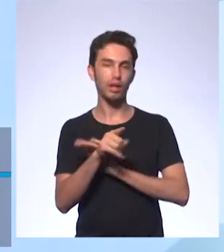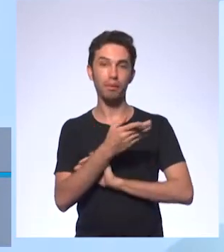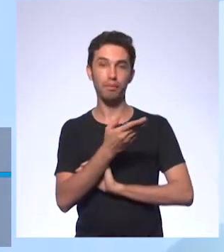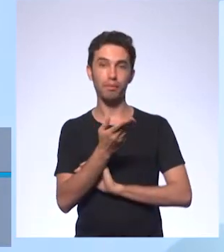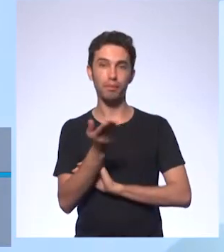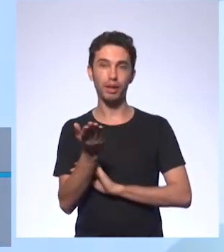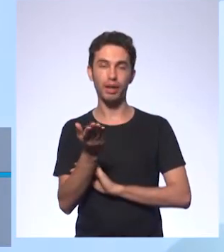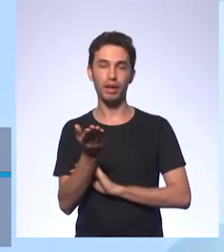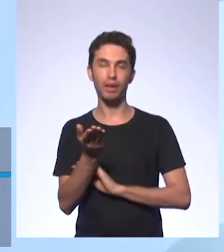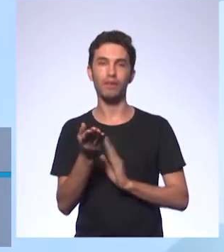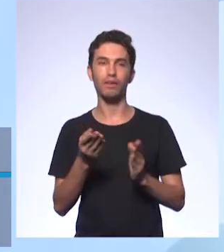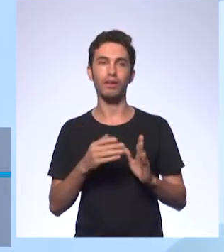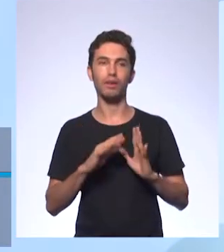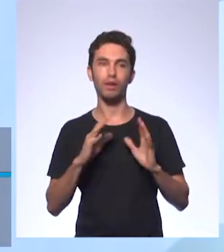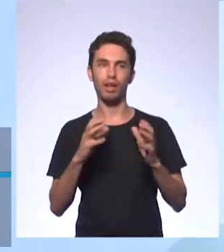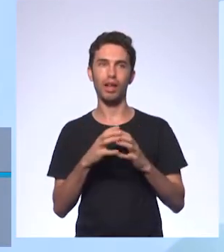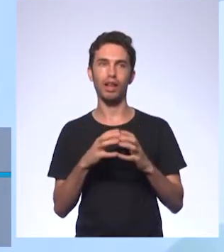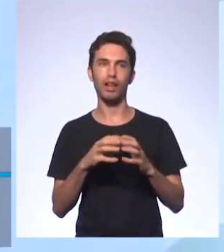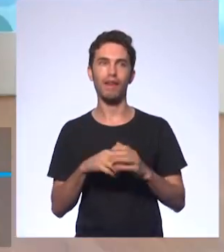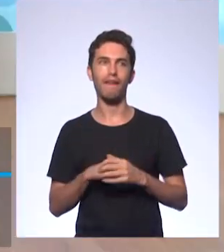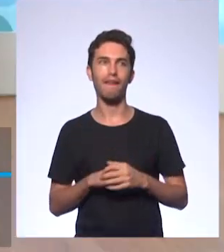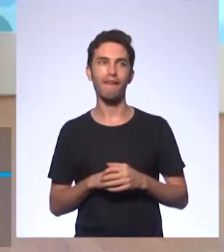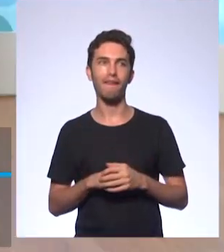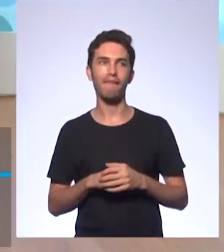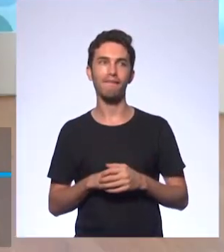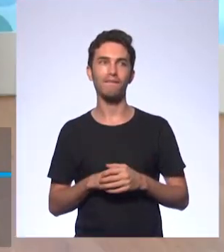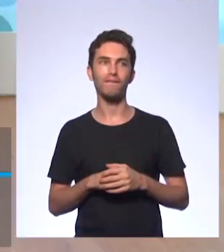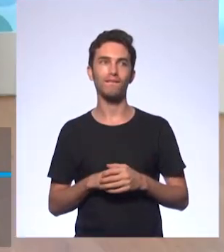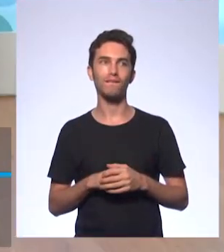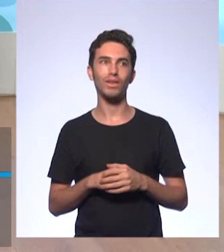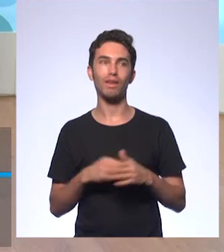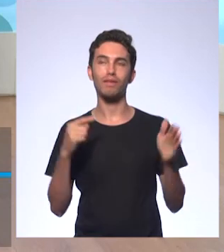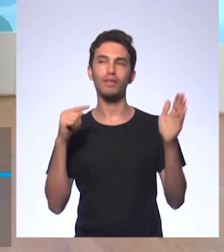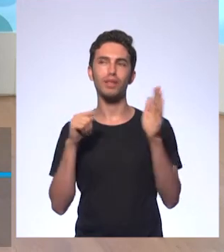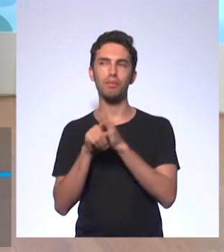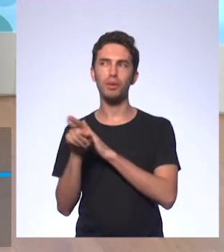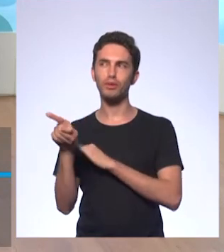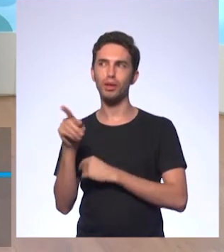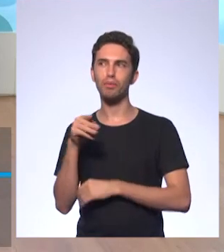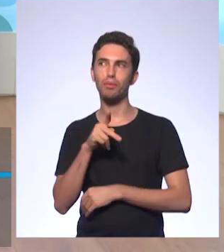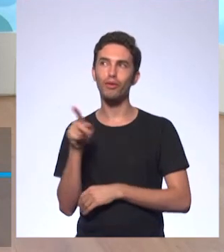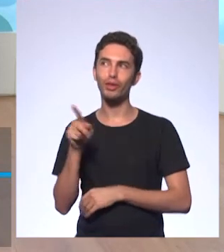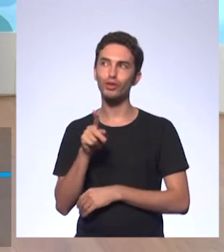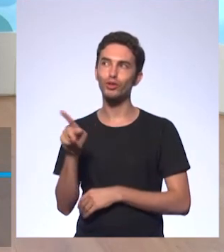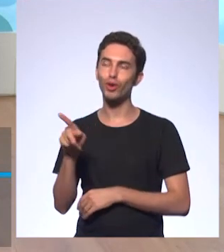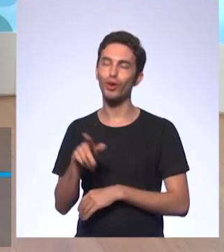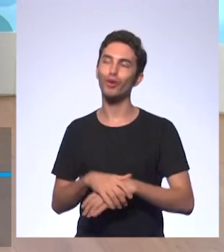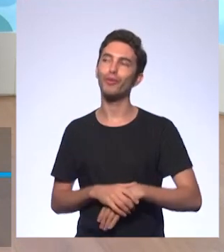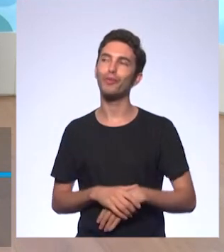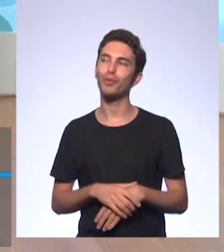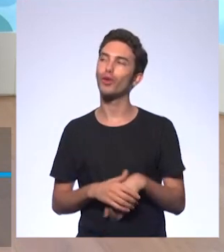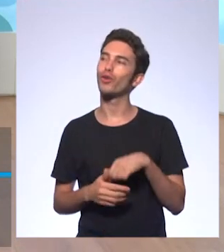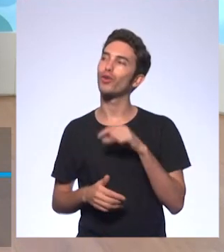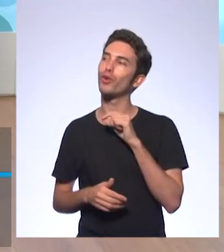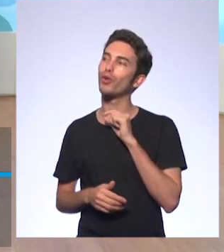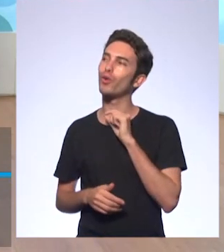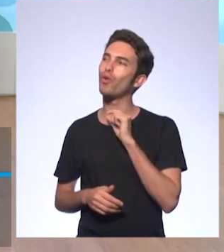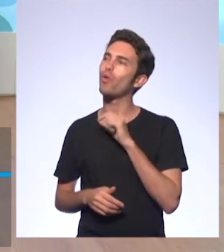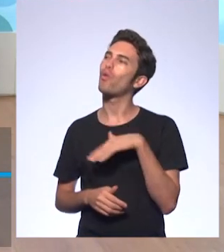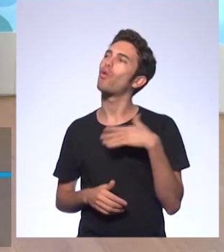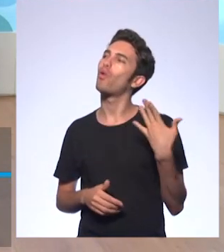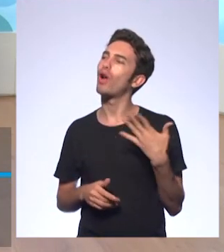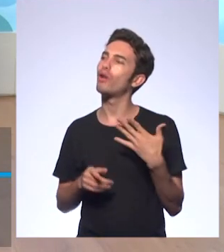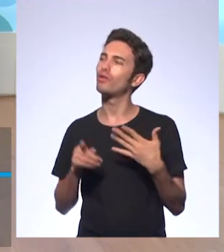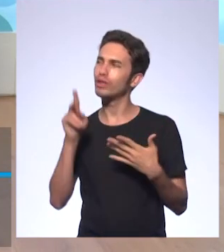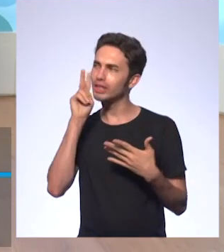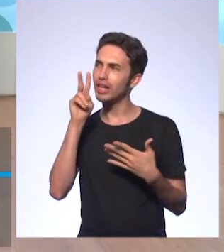para a galera, Aquela eu vou fazer uma pegadinha, pergunta para o Mauro. aquela Professor coisa Mauro, amigável. qual foi, assim,